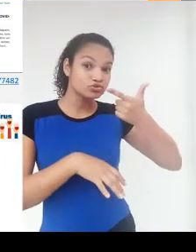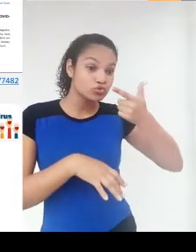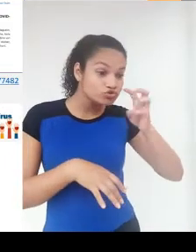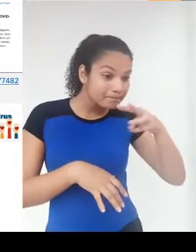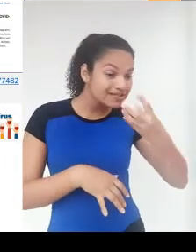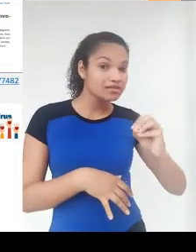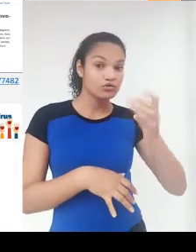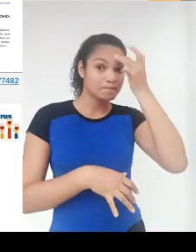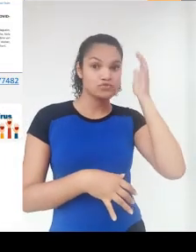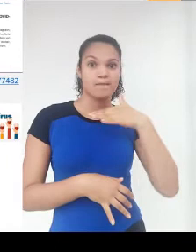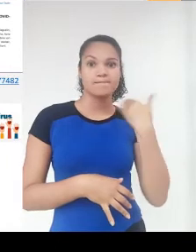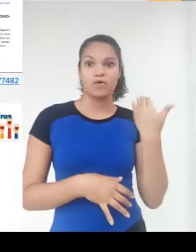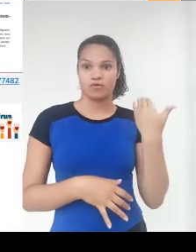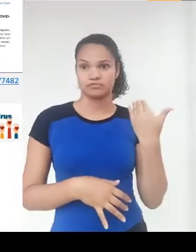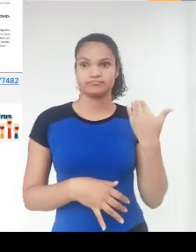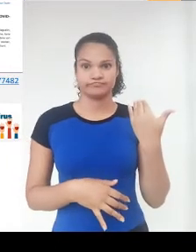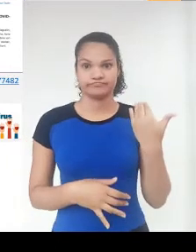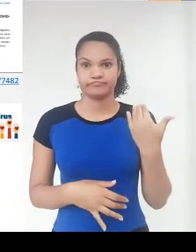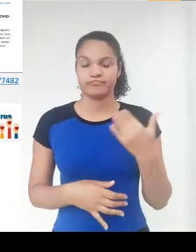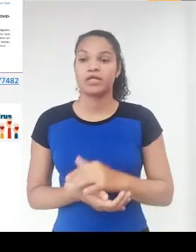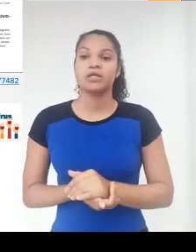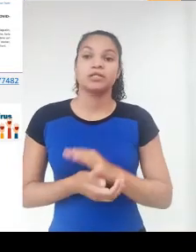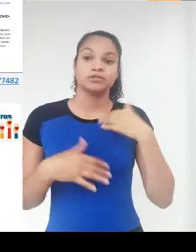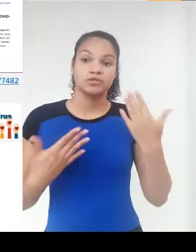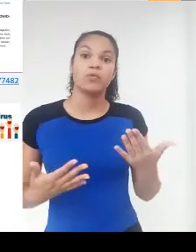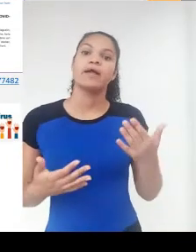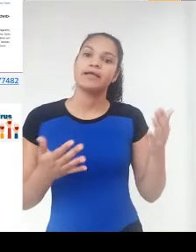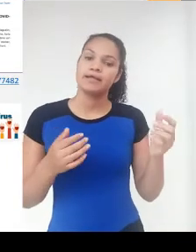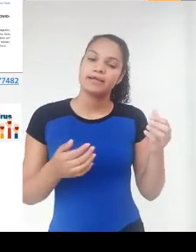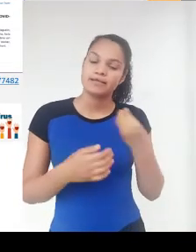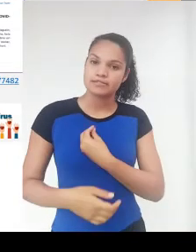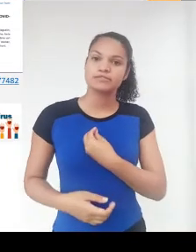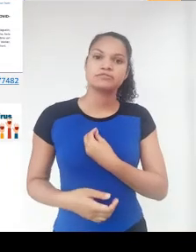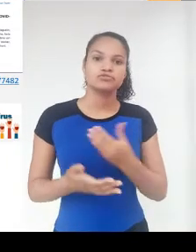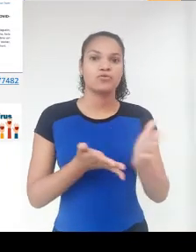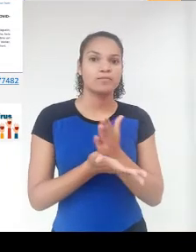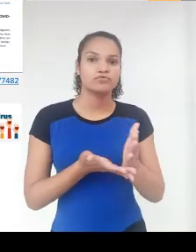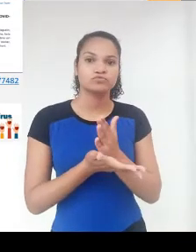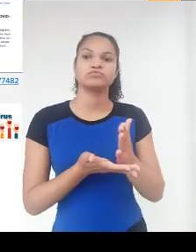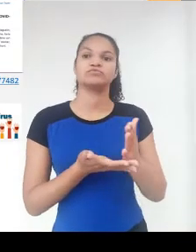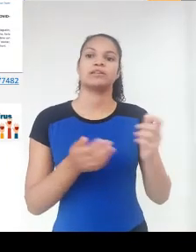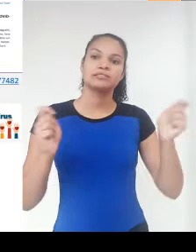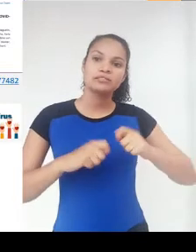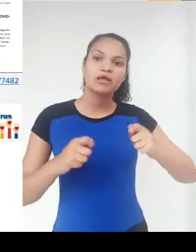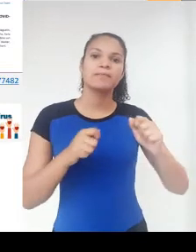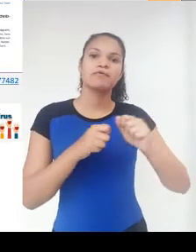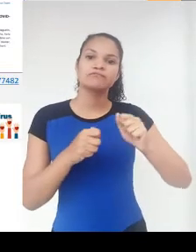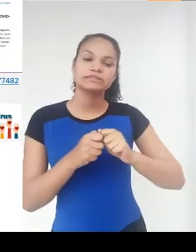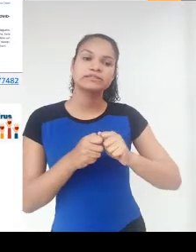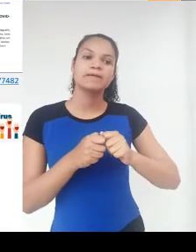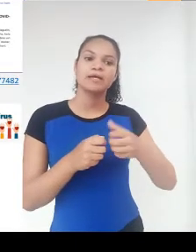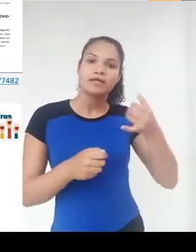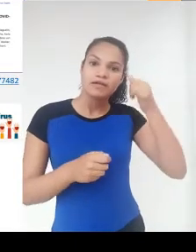várias medidas que têm sido tomadas e que devem ser tomadas no sentido de suprimir, romper as cadeias